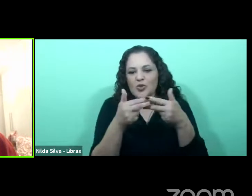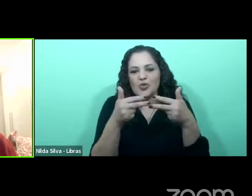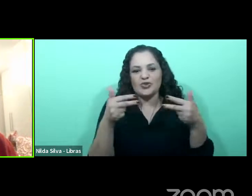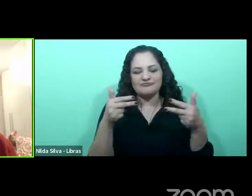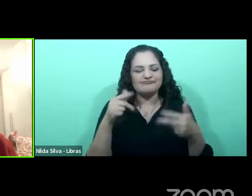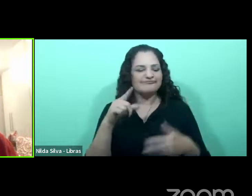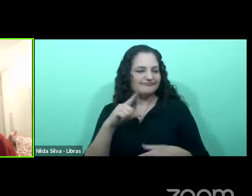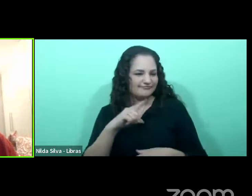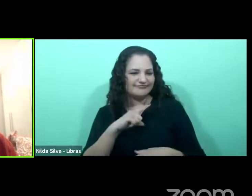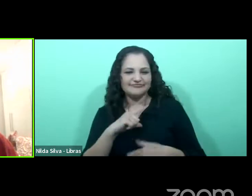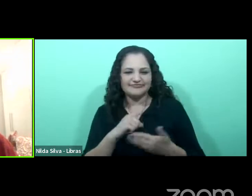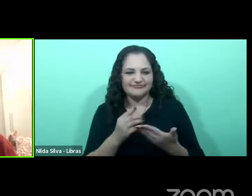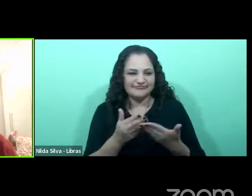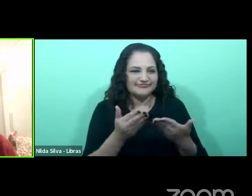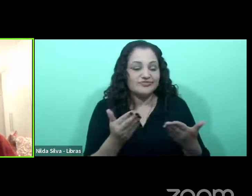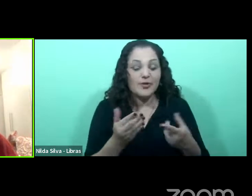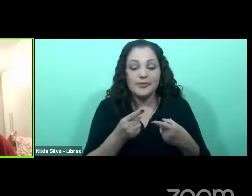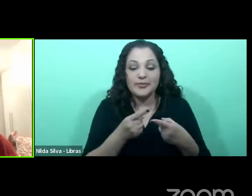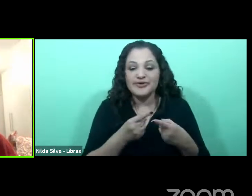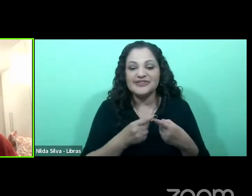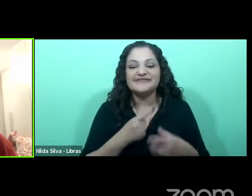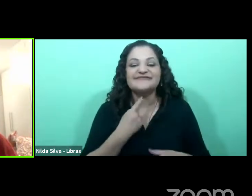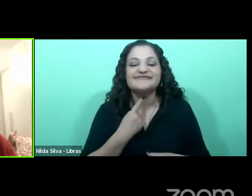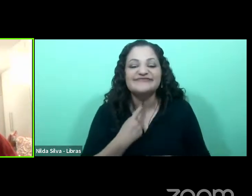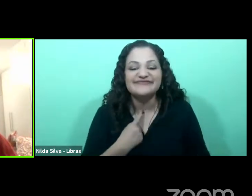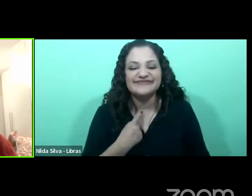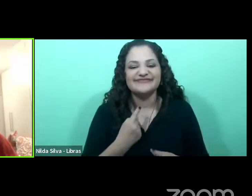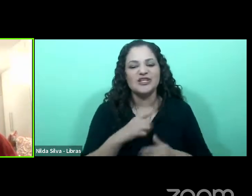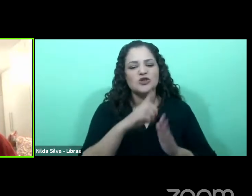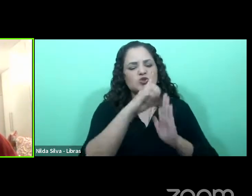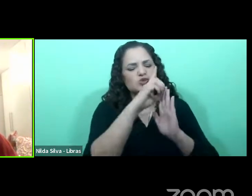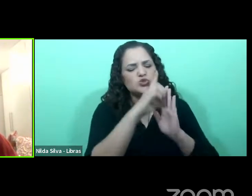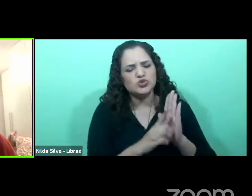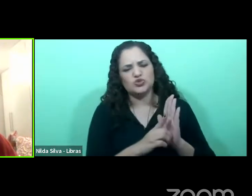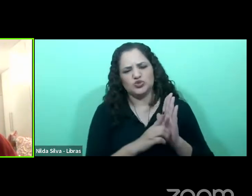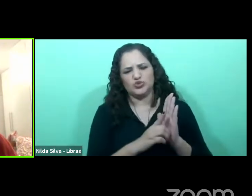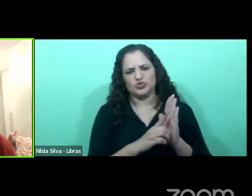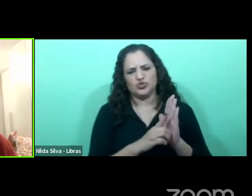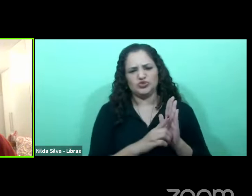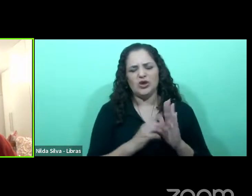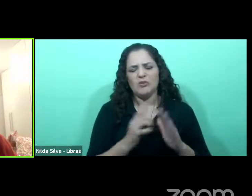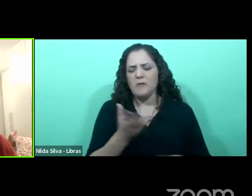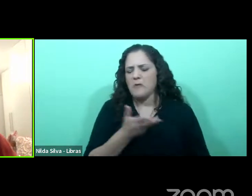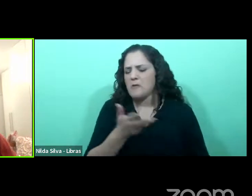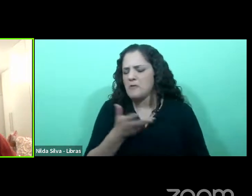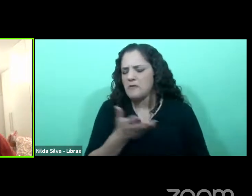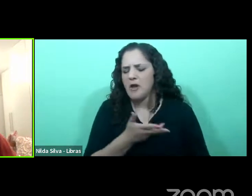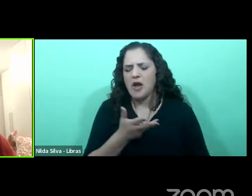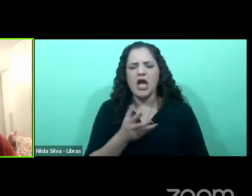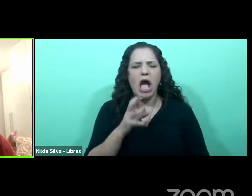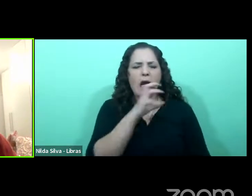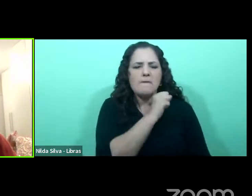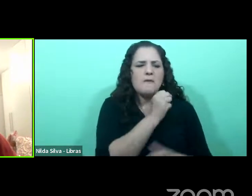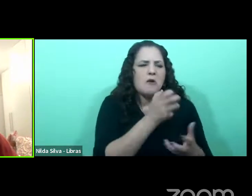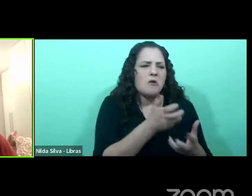estão, né? Por quê? Porque é um desejo de supressão dos direitos, é um desejo pela velocidade, pela rapidez,